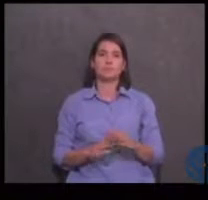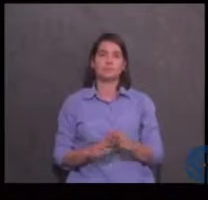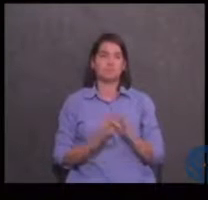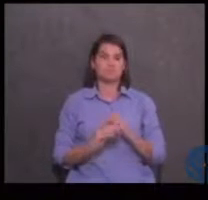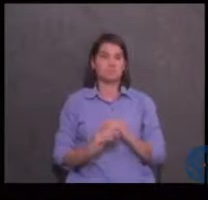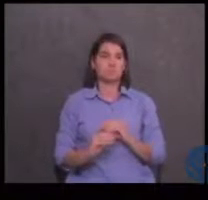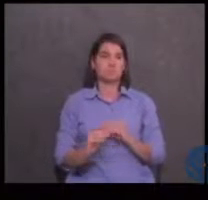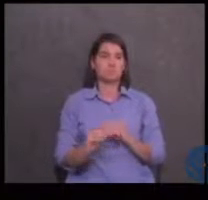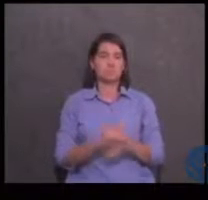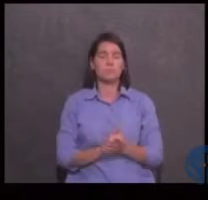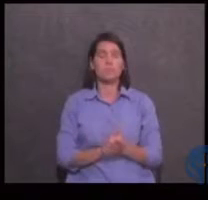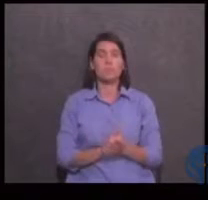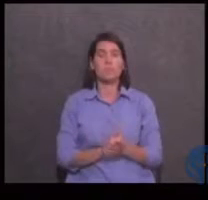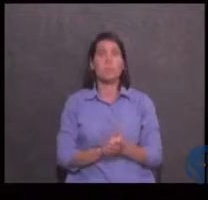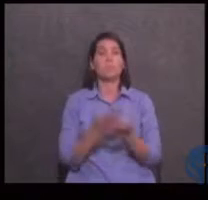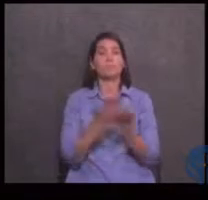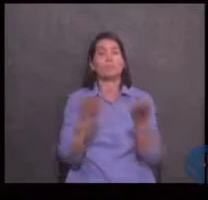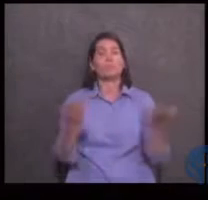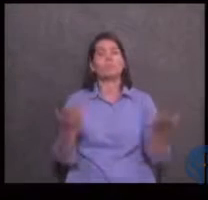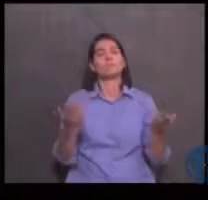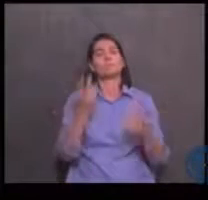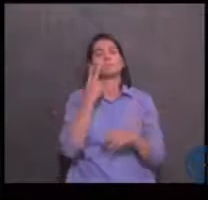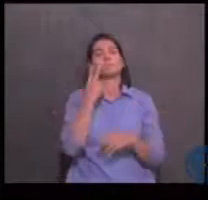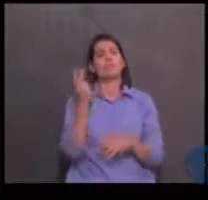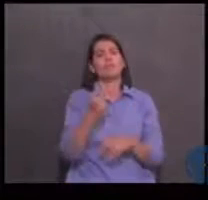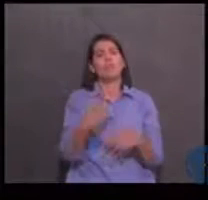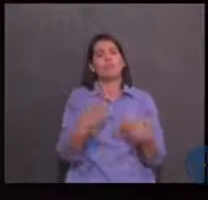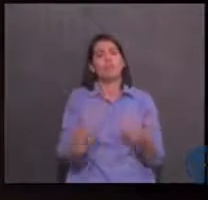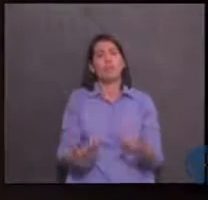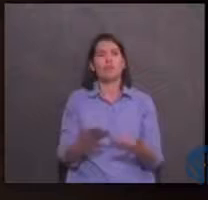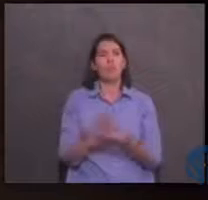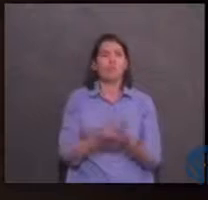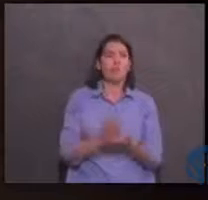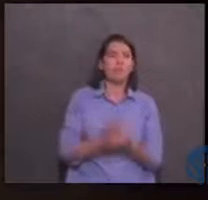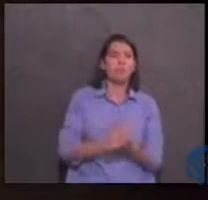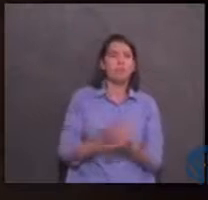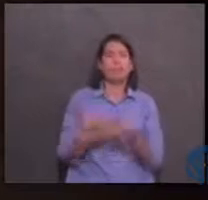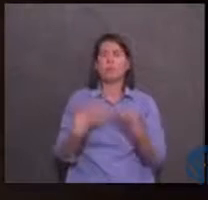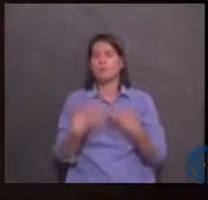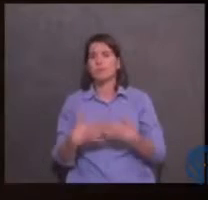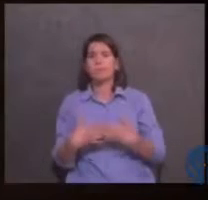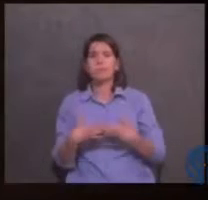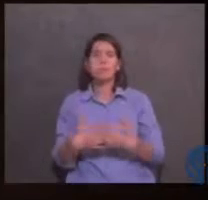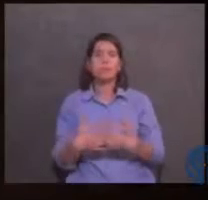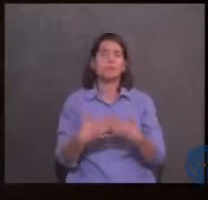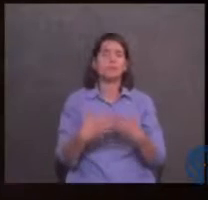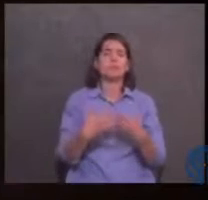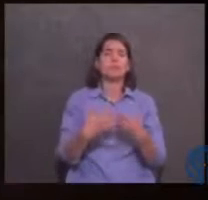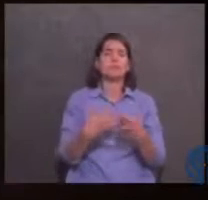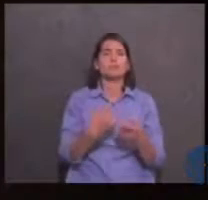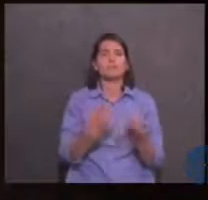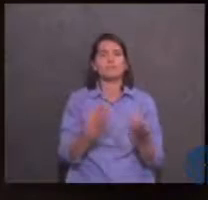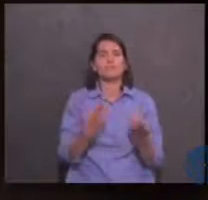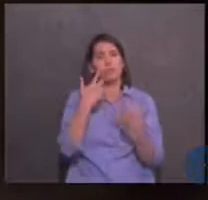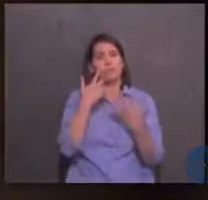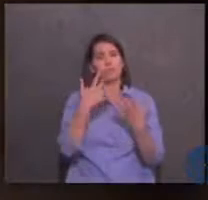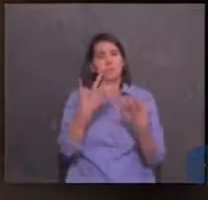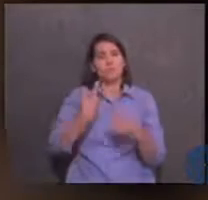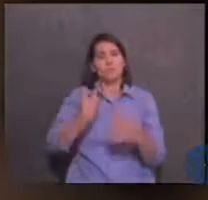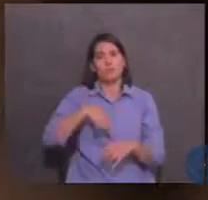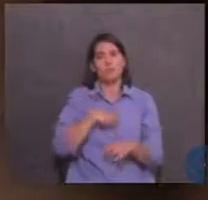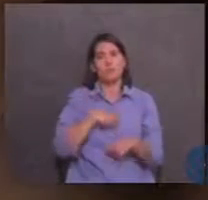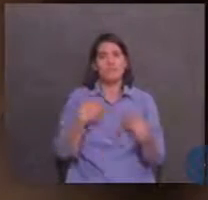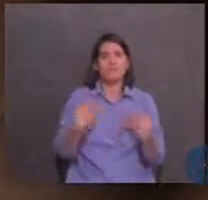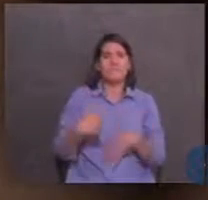meio das incertezas da nossa vida, tantas vezes marcada pela nossa fragilidade,